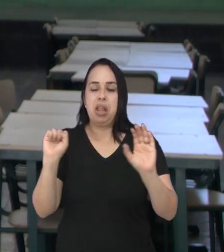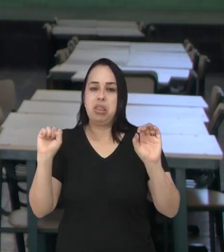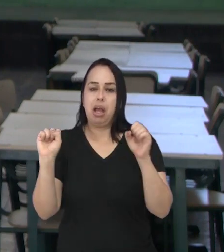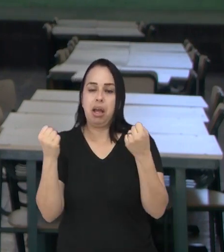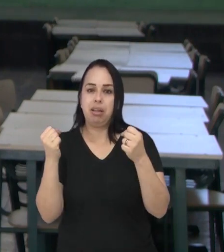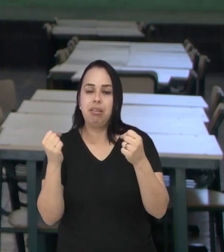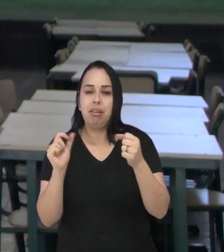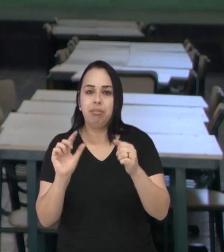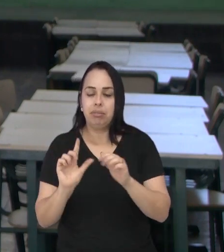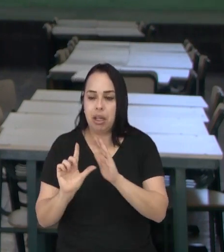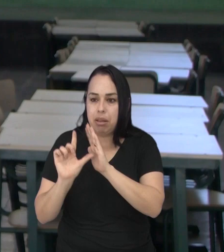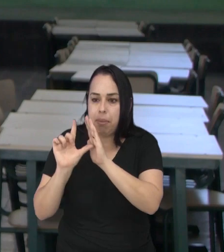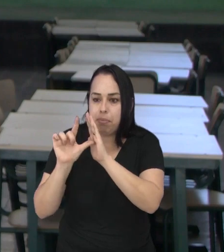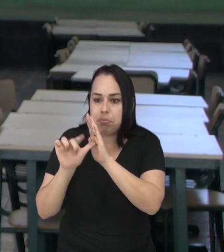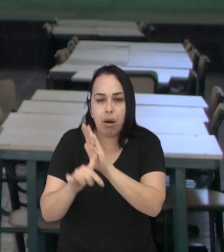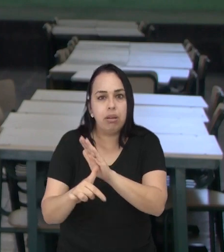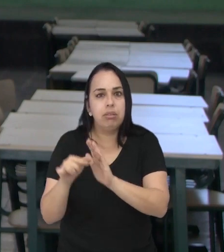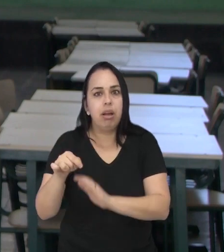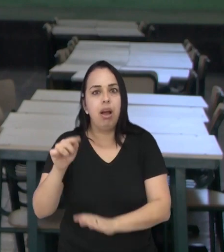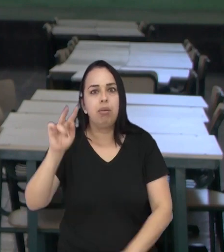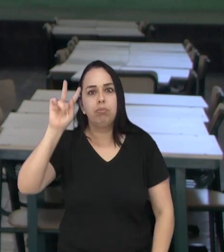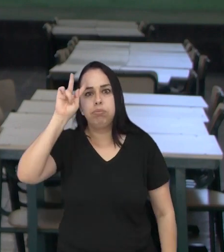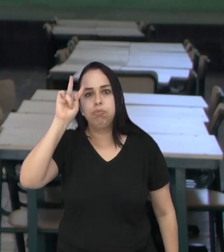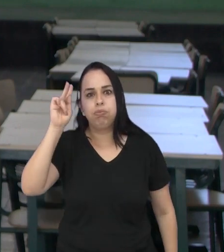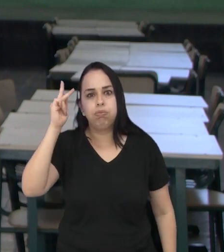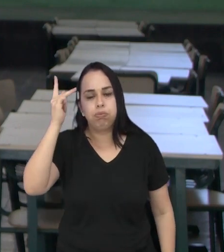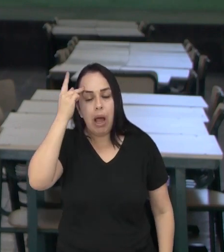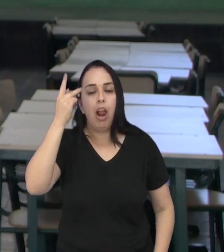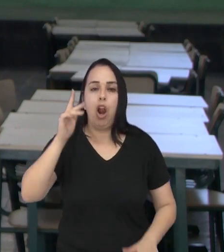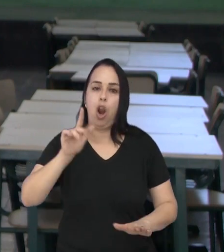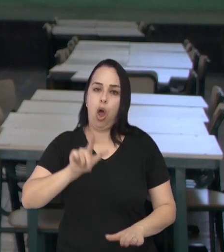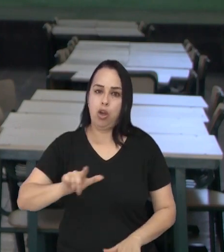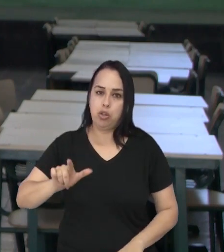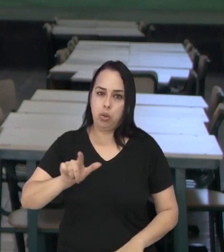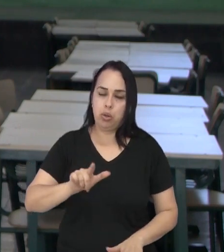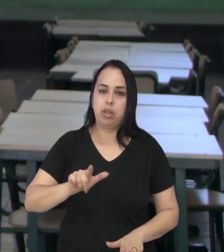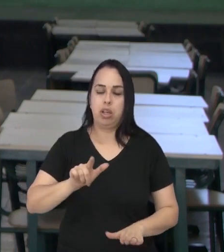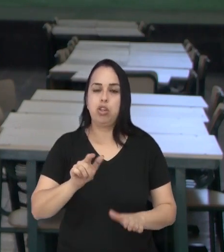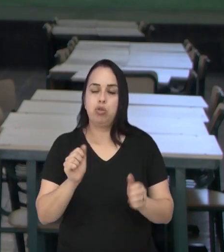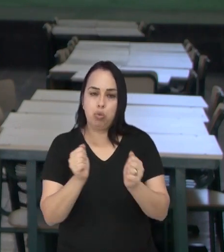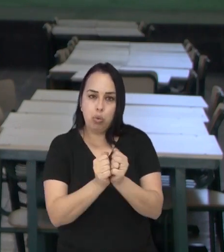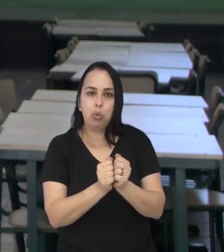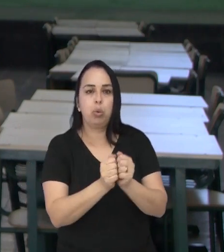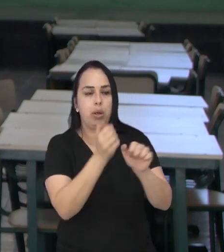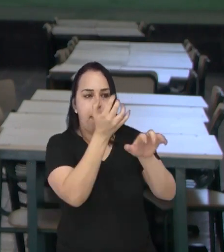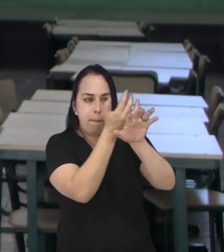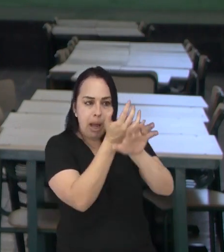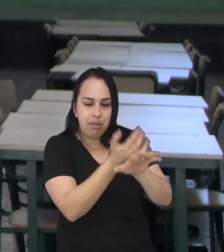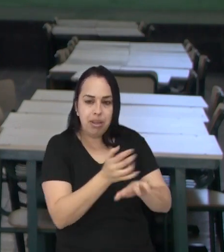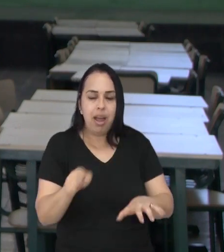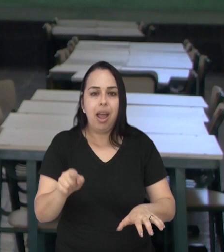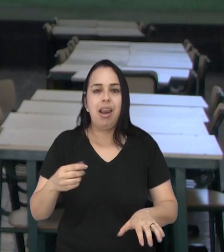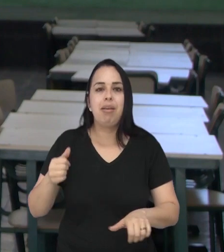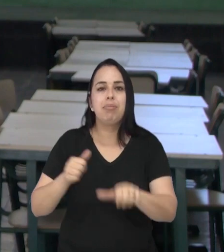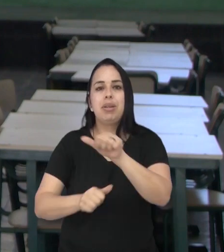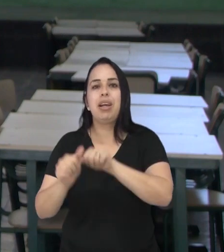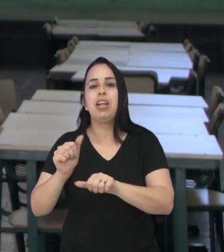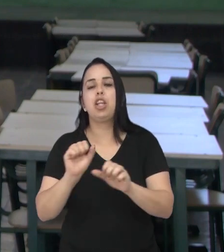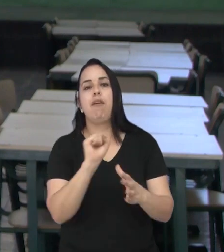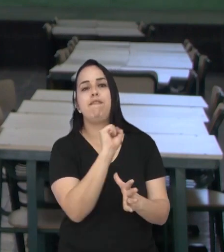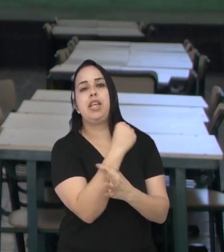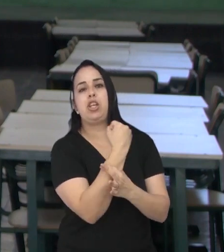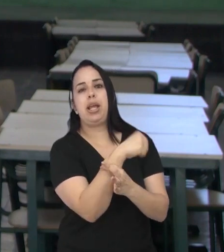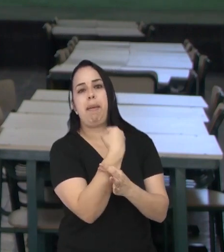física. E ao longo do tempo com essa tutoria, eles verificam, e com, claro, todas as outras disciplinas, que o PV deles seria